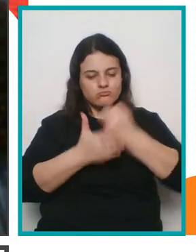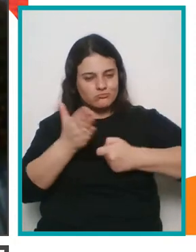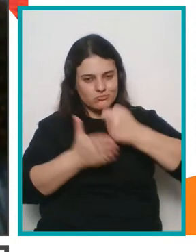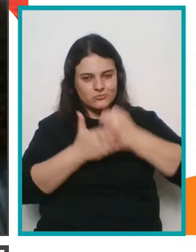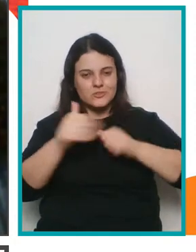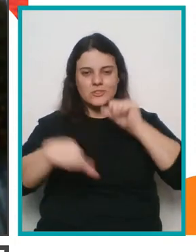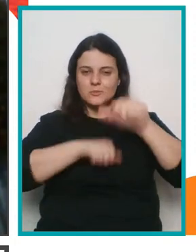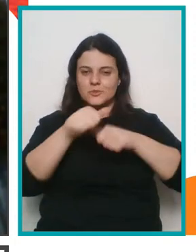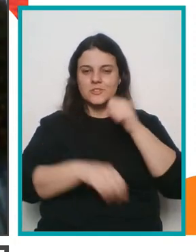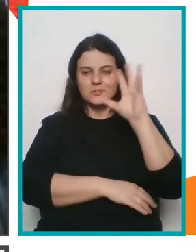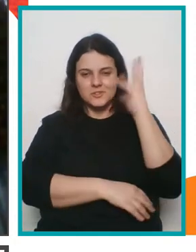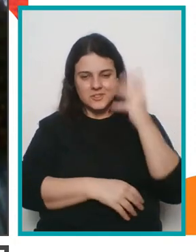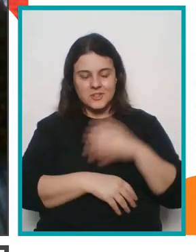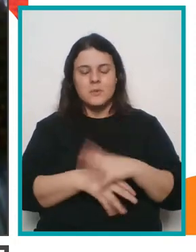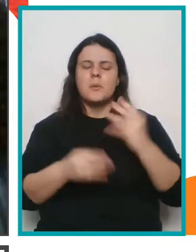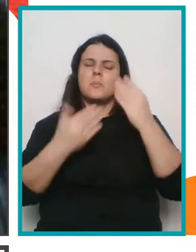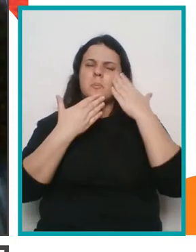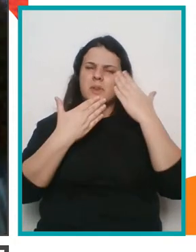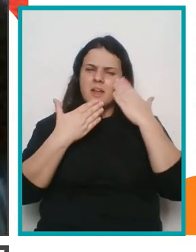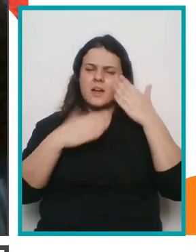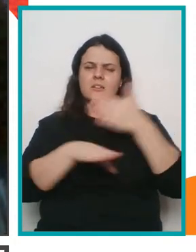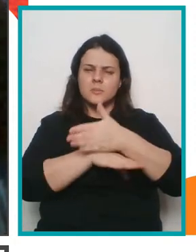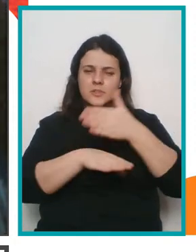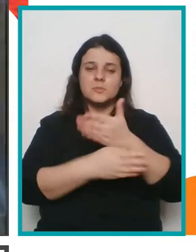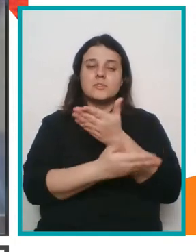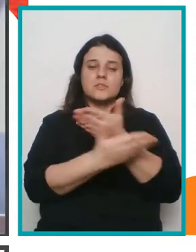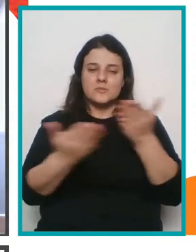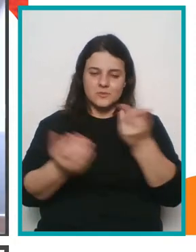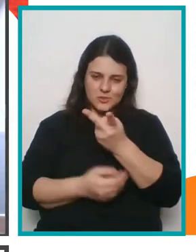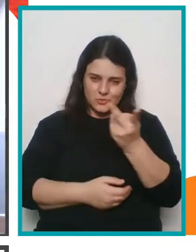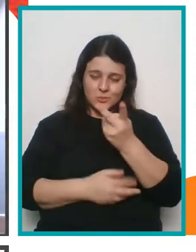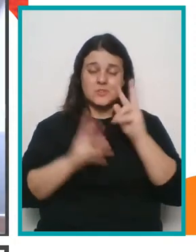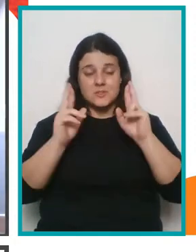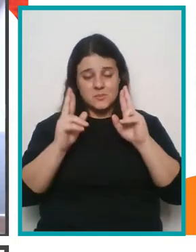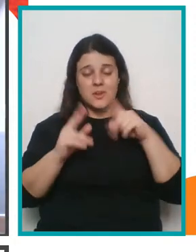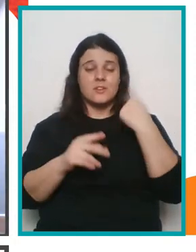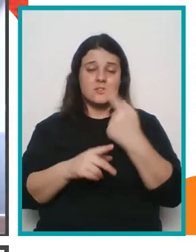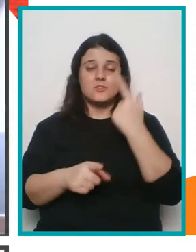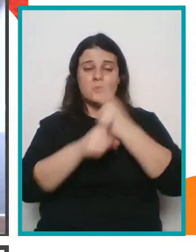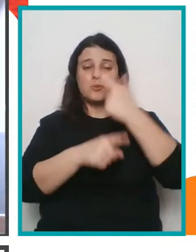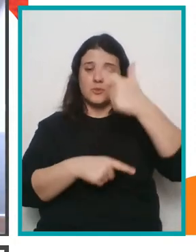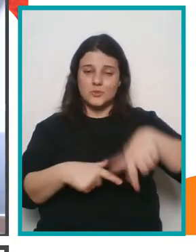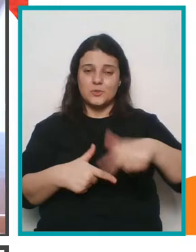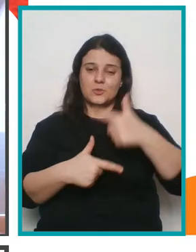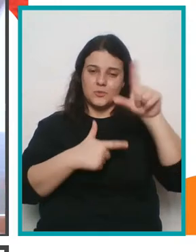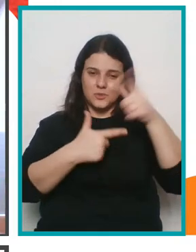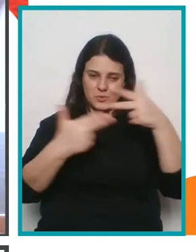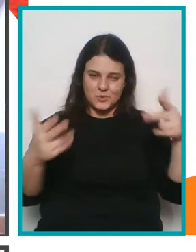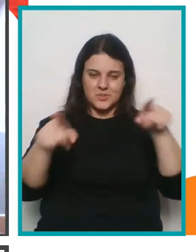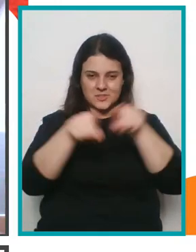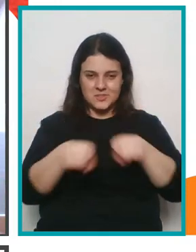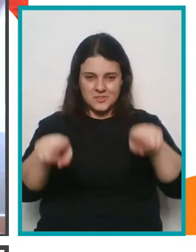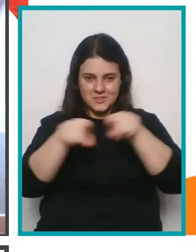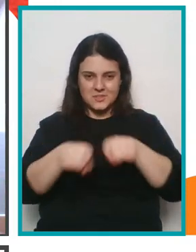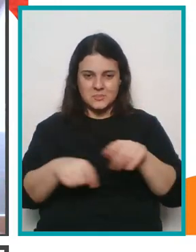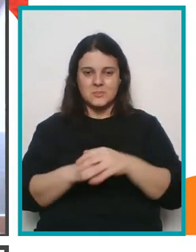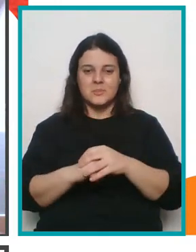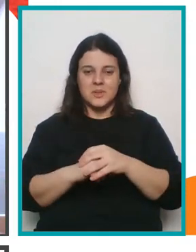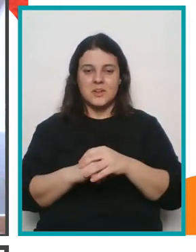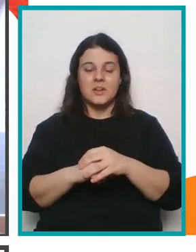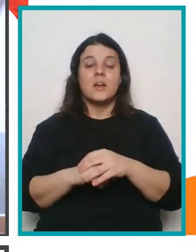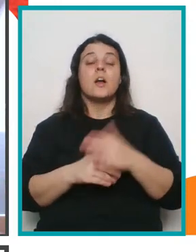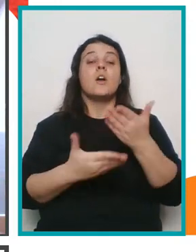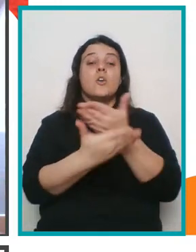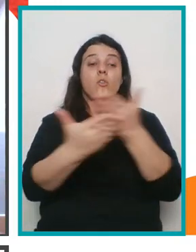Para a audiência, eu agradeço muito terem estado aqui participando da nossa discussão, enviando perguntas. Gostaria de continuar o convite para que